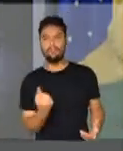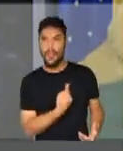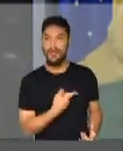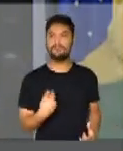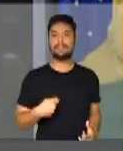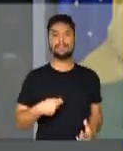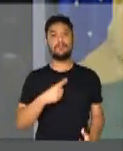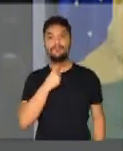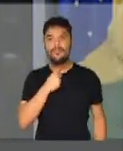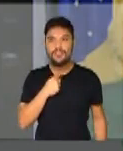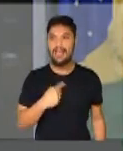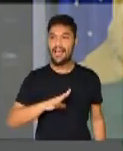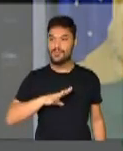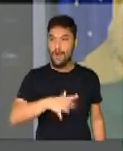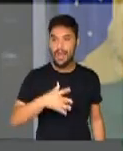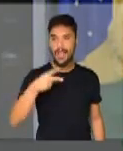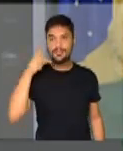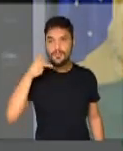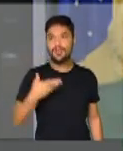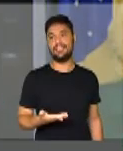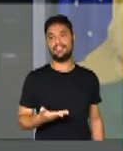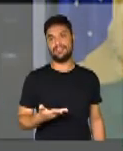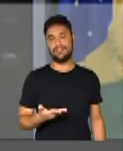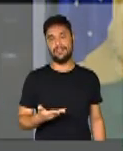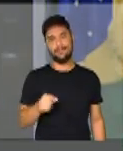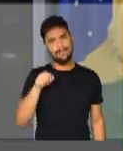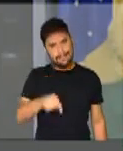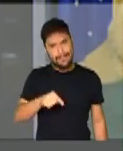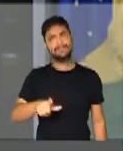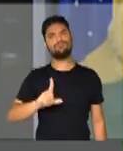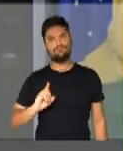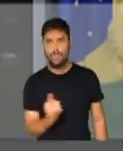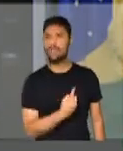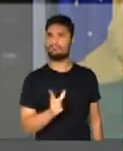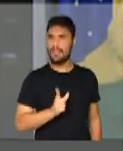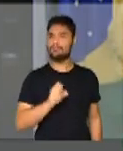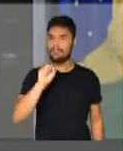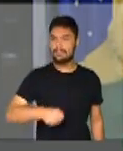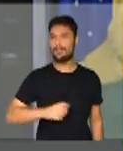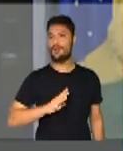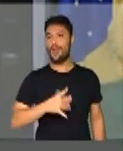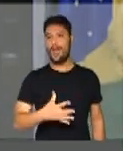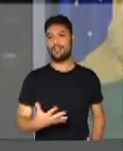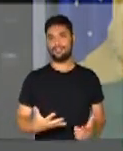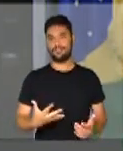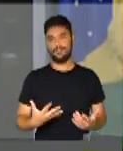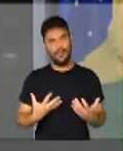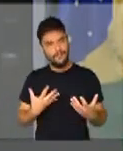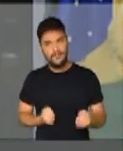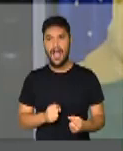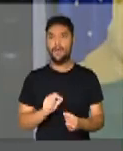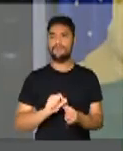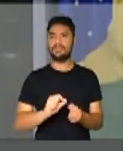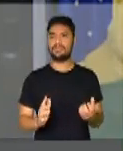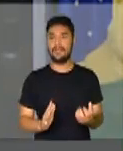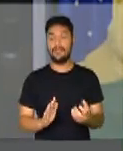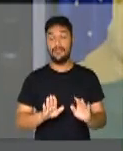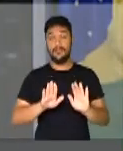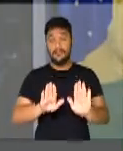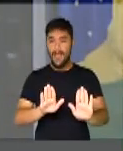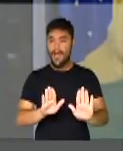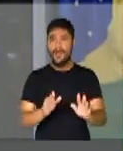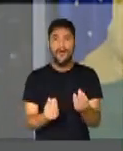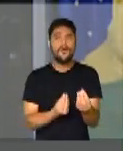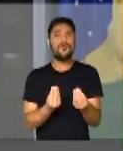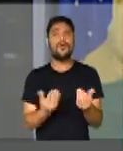política para fazer. E isso nós temos e nós vamos fazer. Mas para isso,